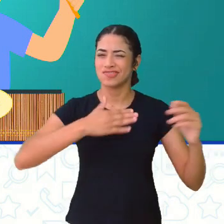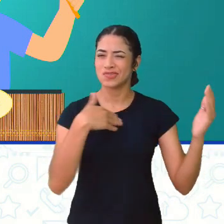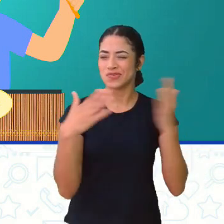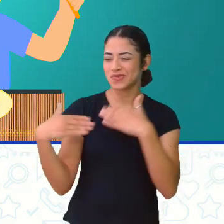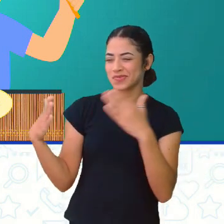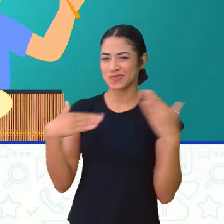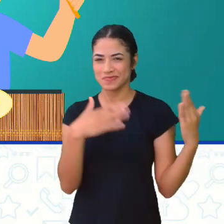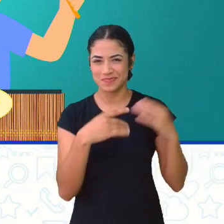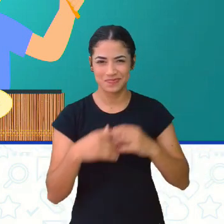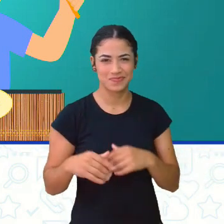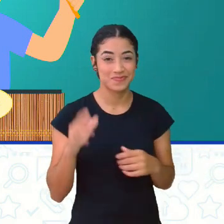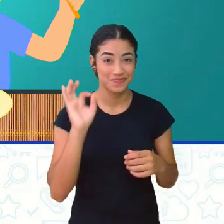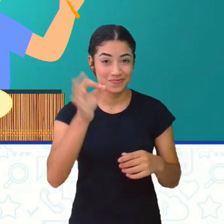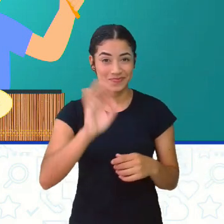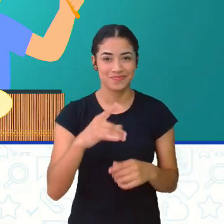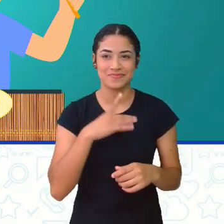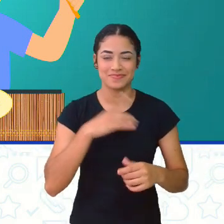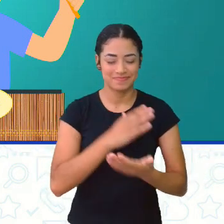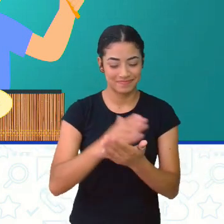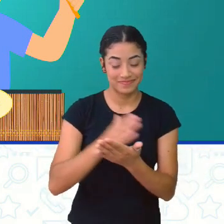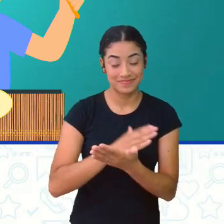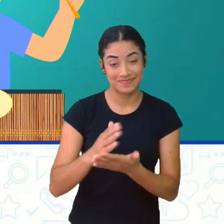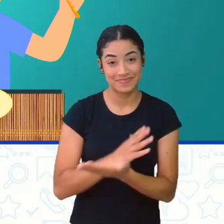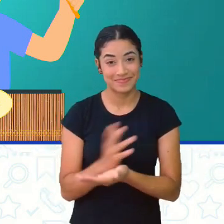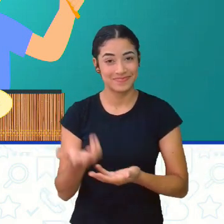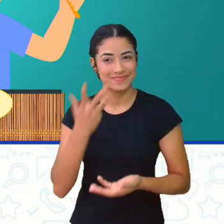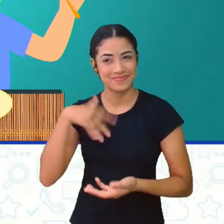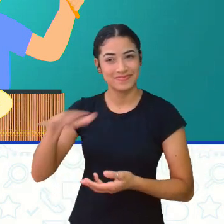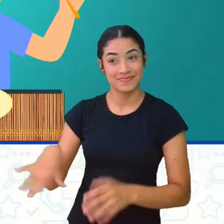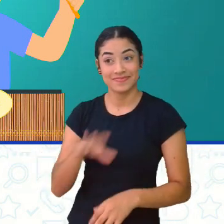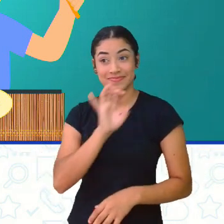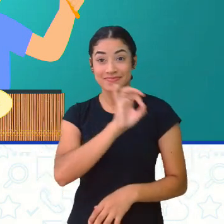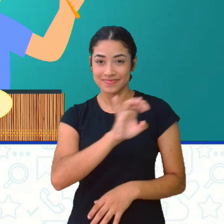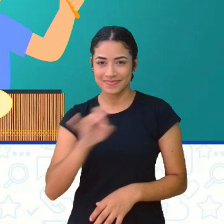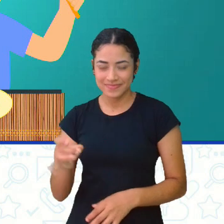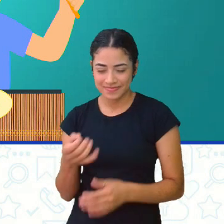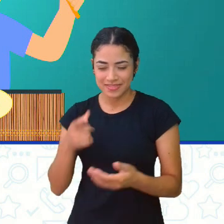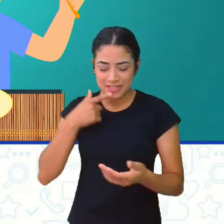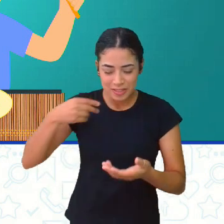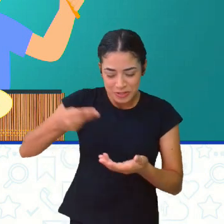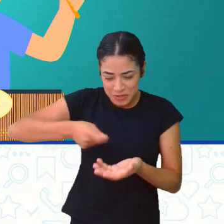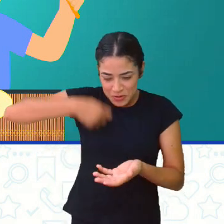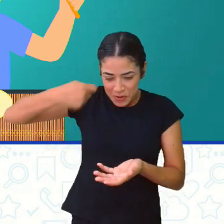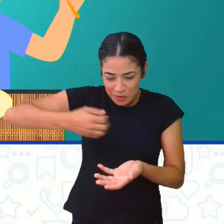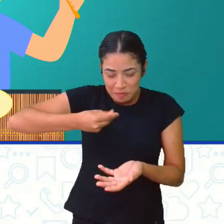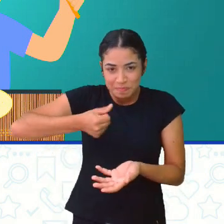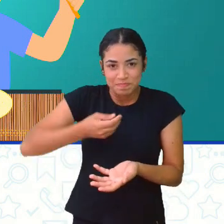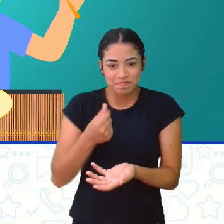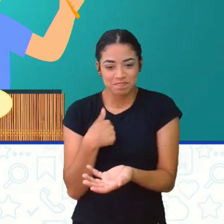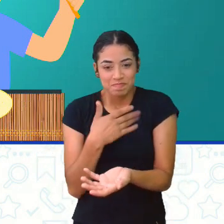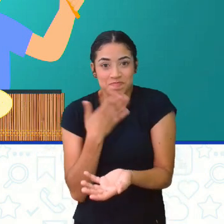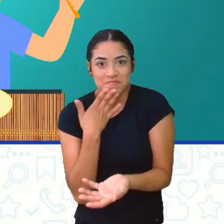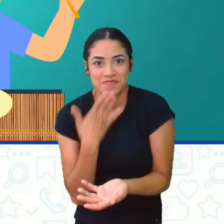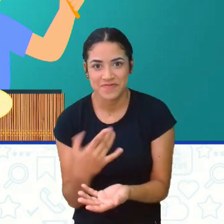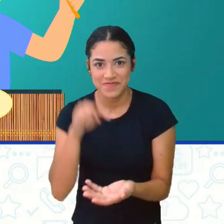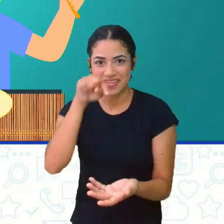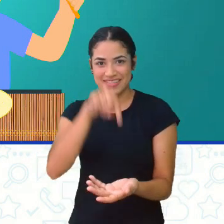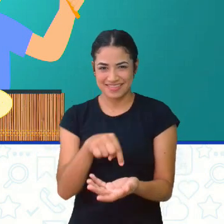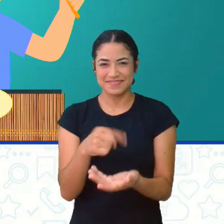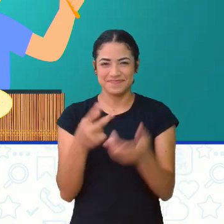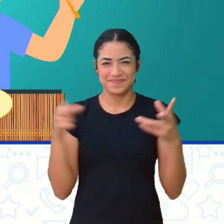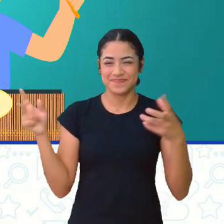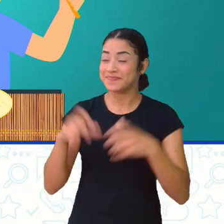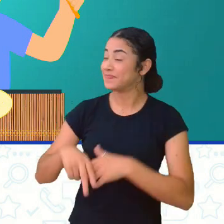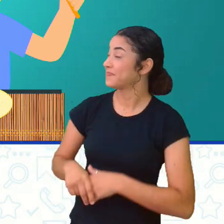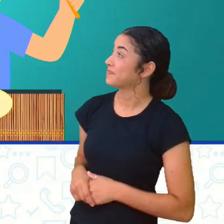Eu estou aí com algumas crianças, né? Aí cada um saboreando o prato preferido. Observem bem, não é?